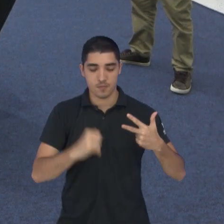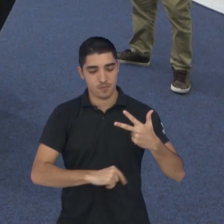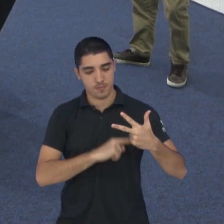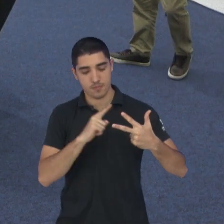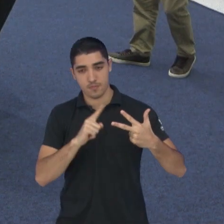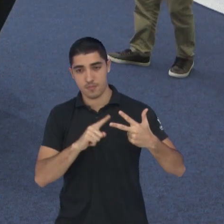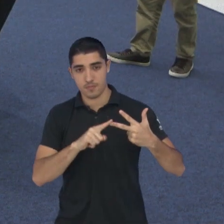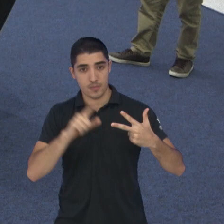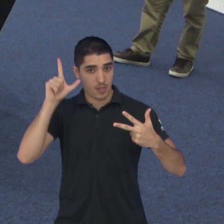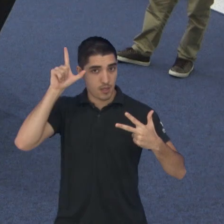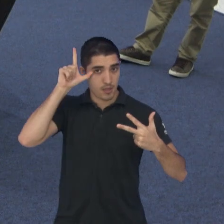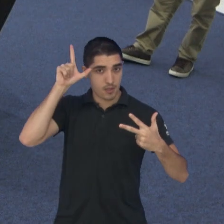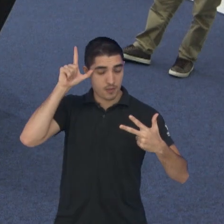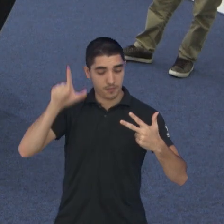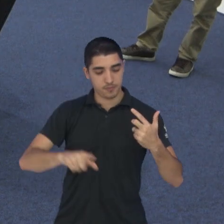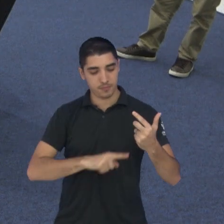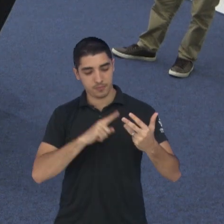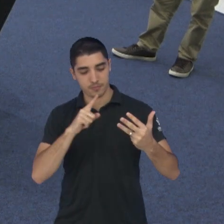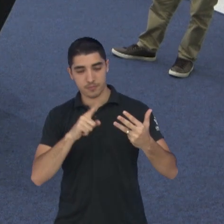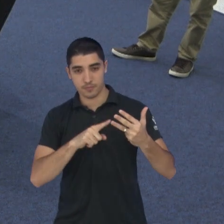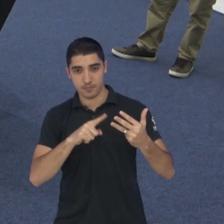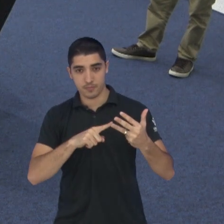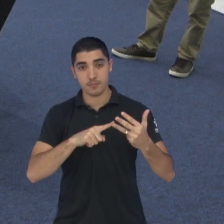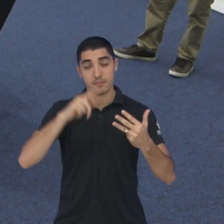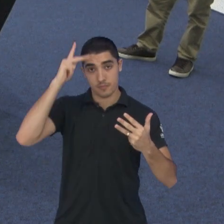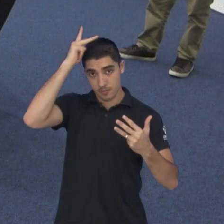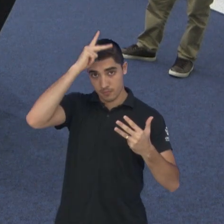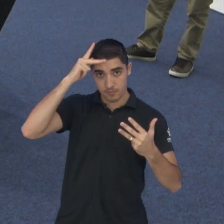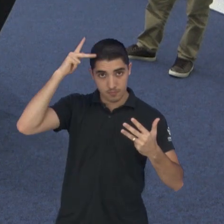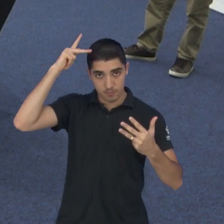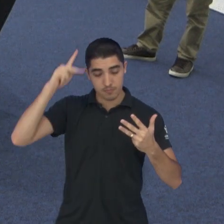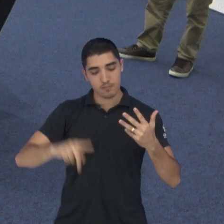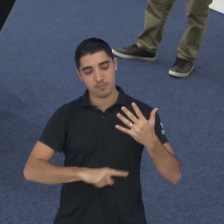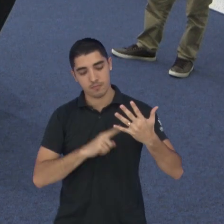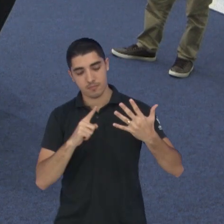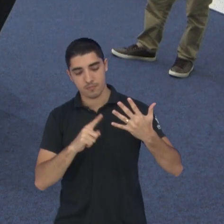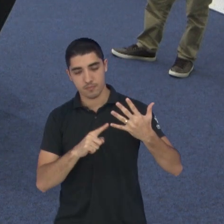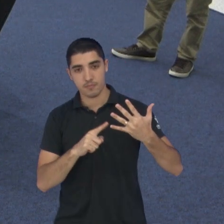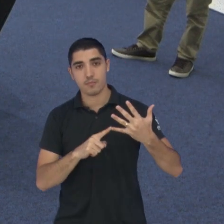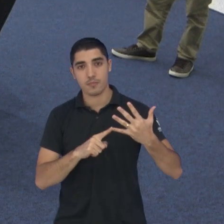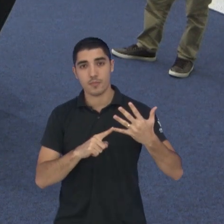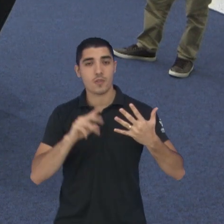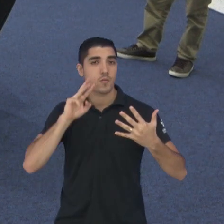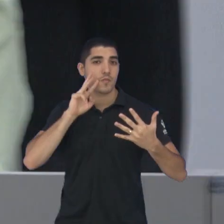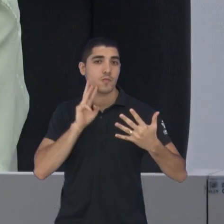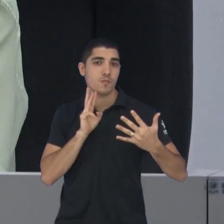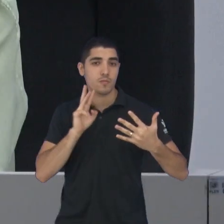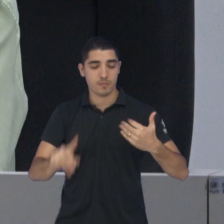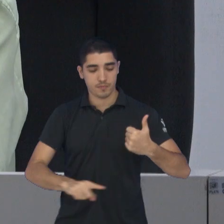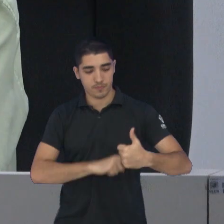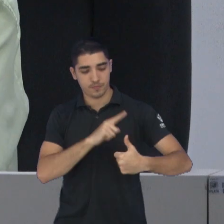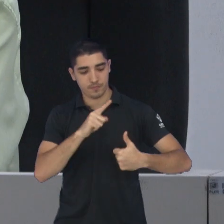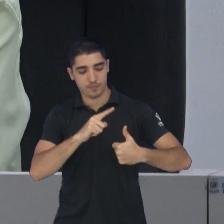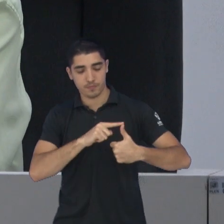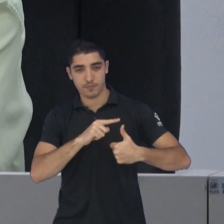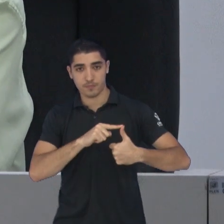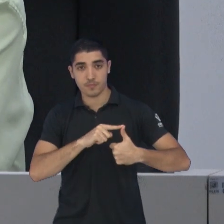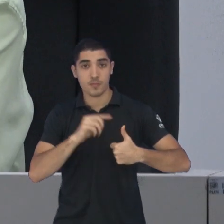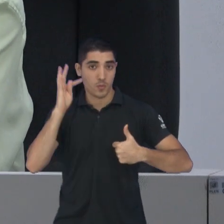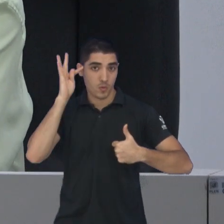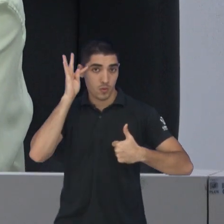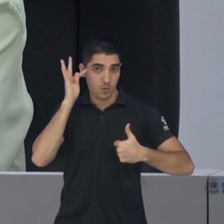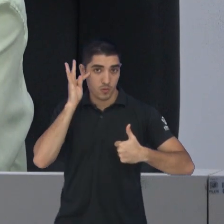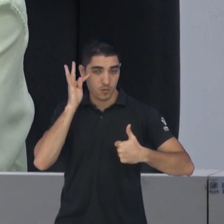vereador Lino Bispo, vereador Fernando Petiti, vereador Walter Hayashi, vereador